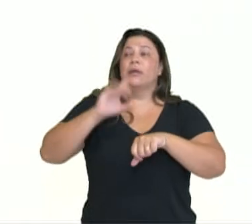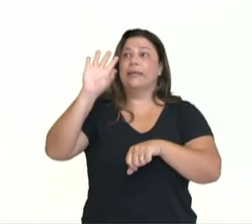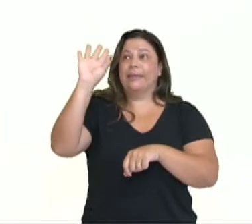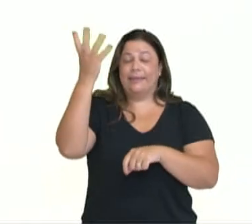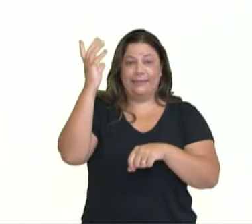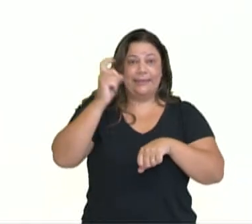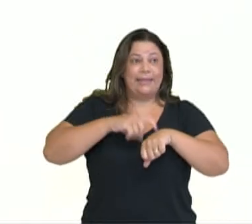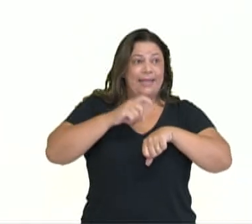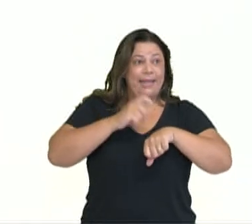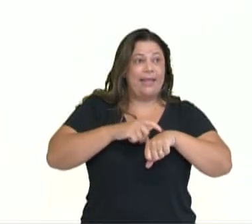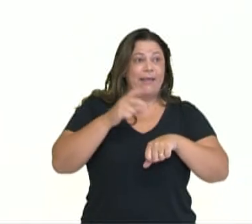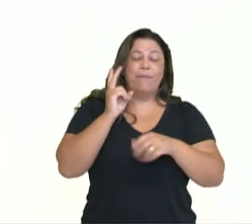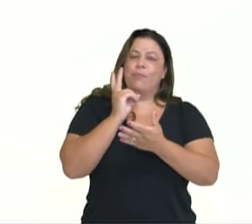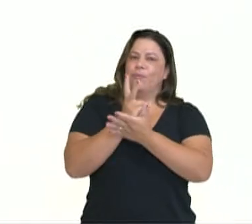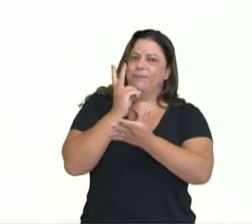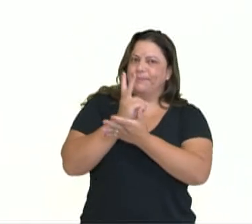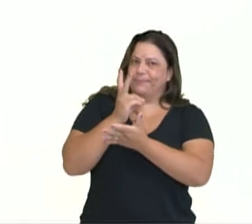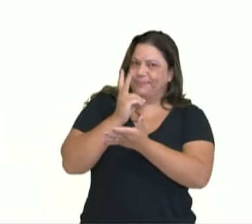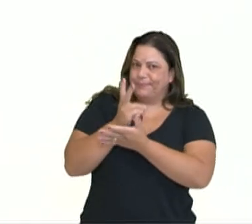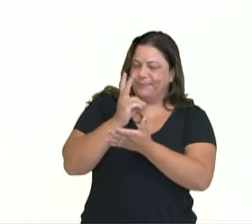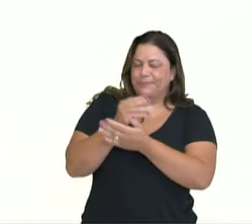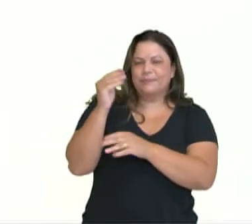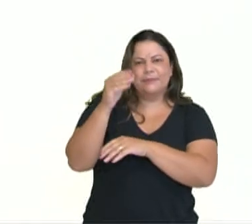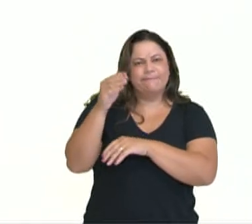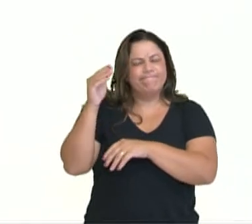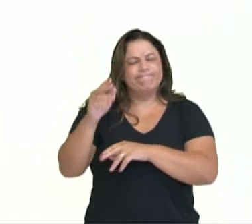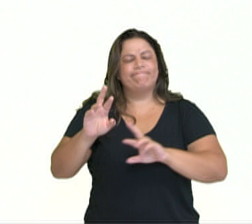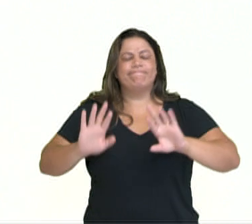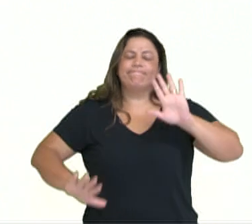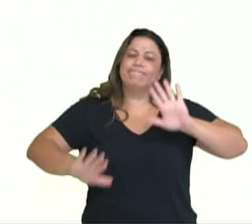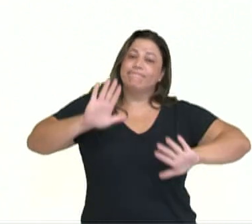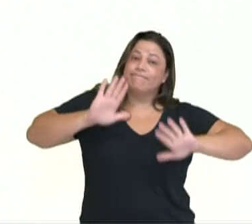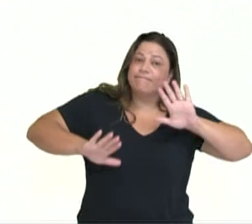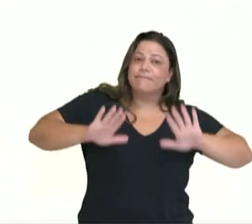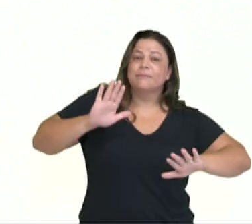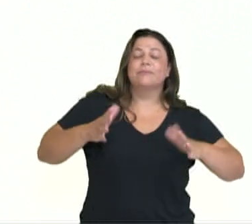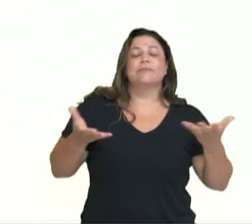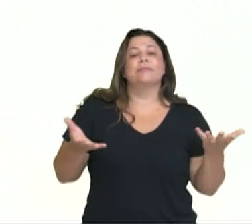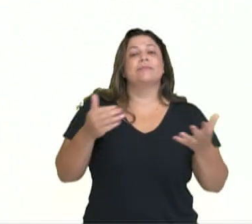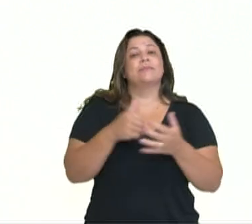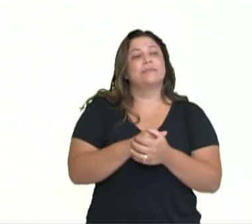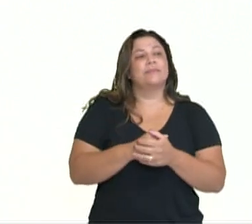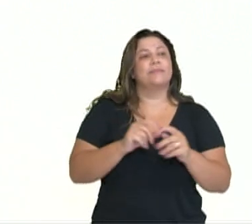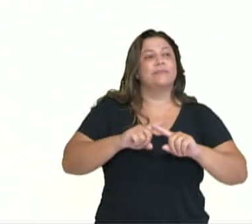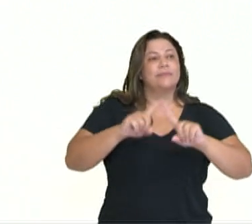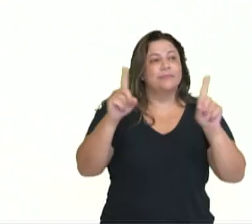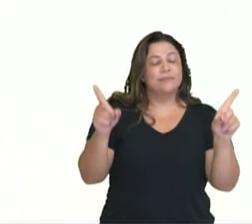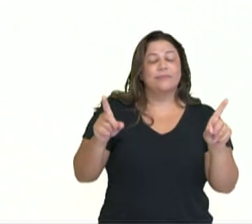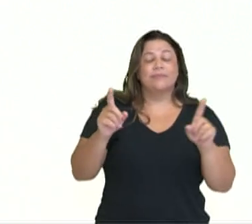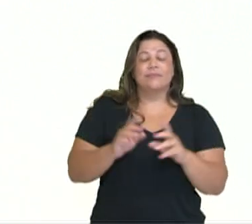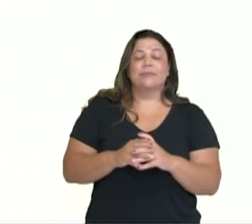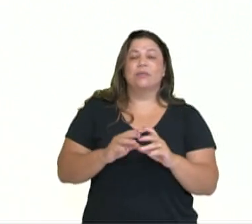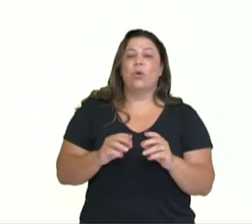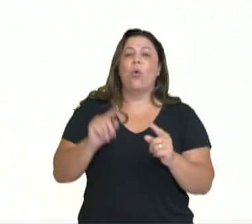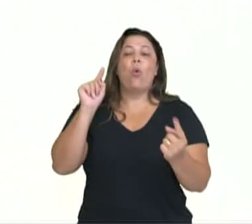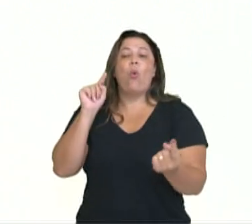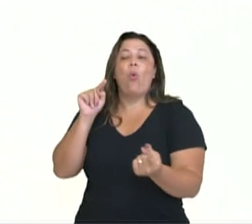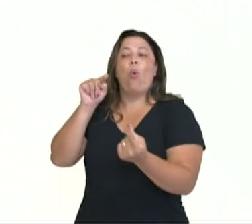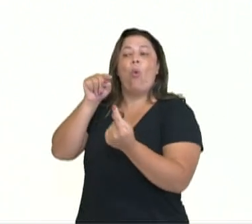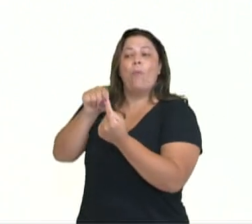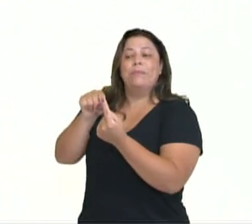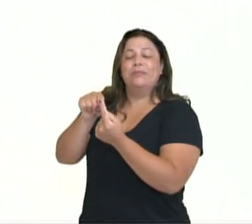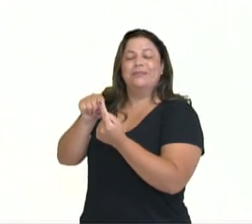frequentemente, constantemente, às vezes. A finalidade, com o objetivo de.